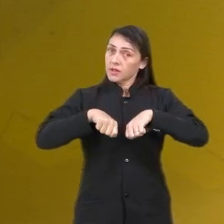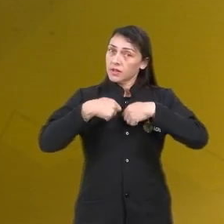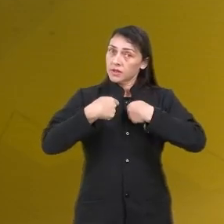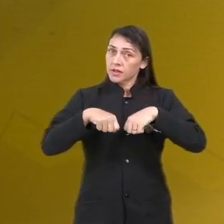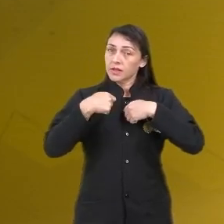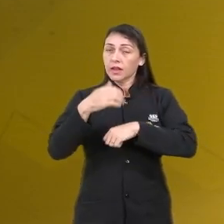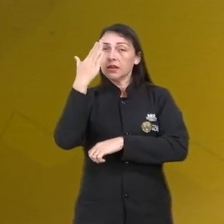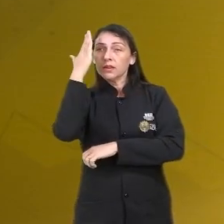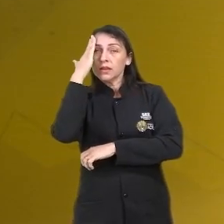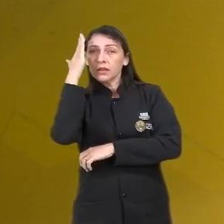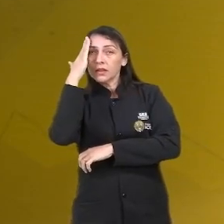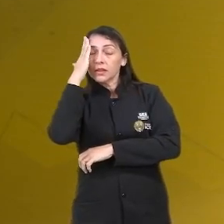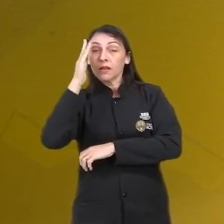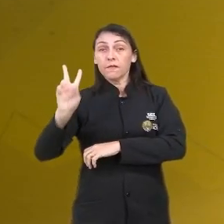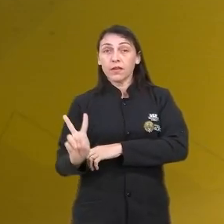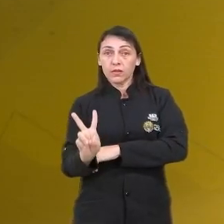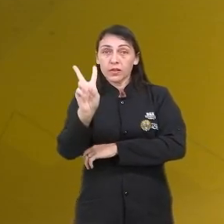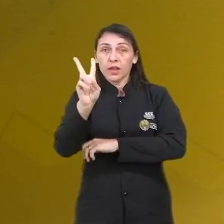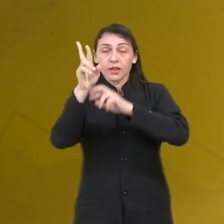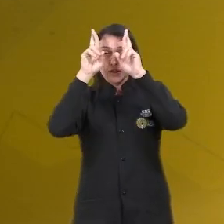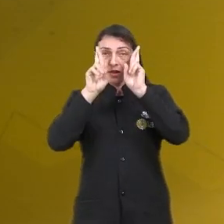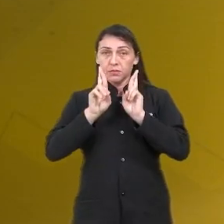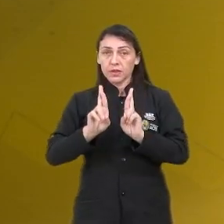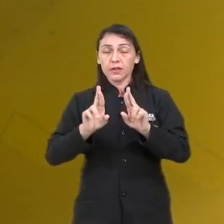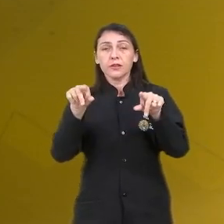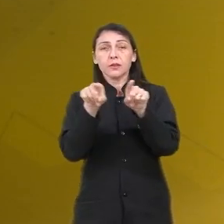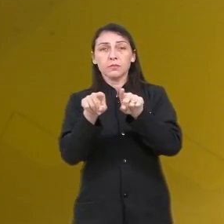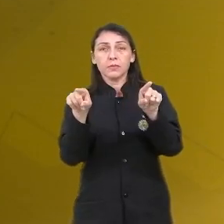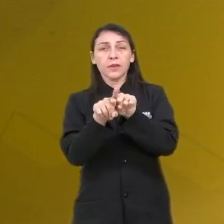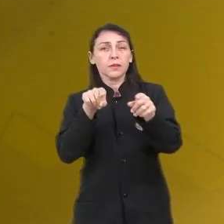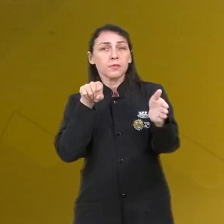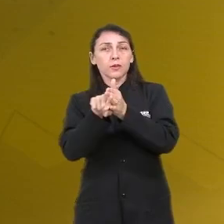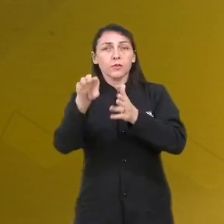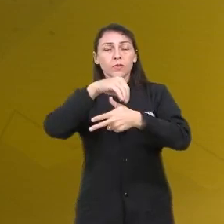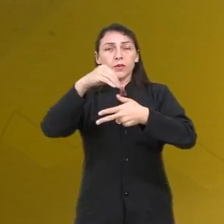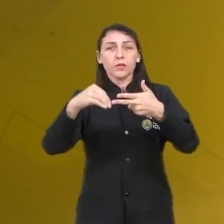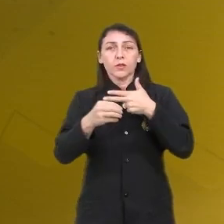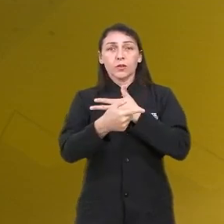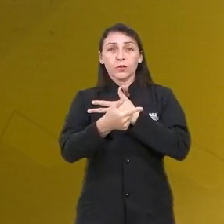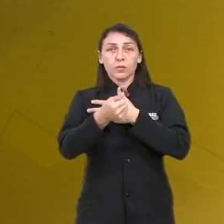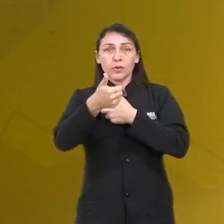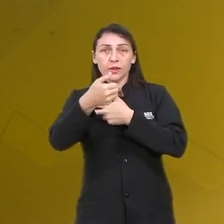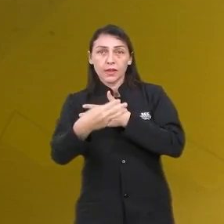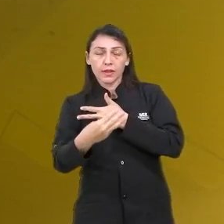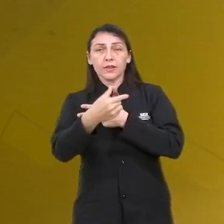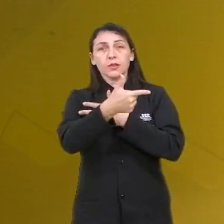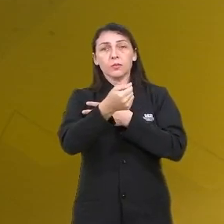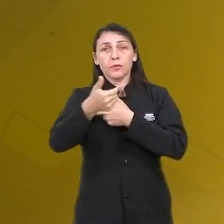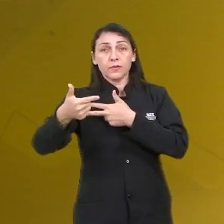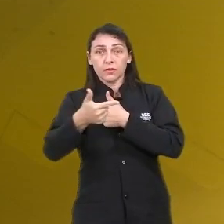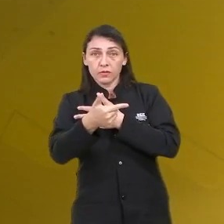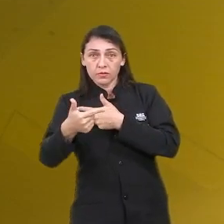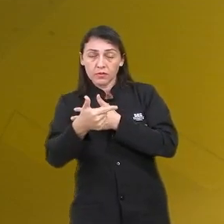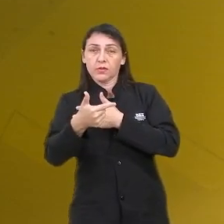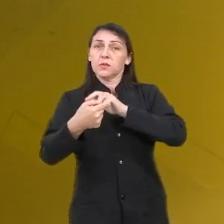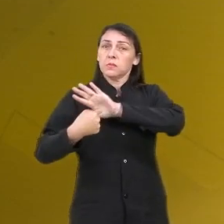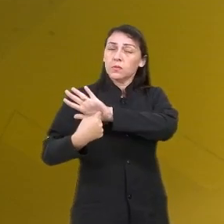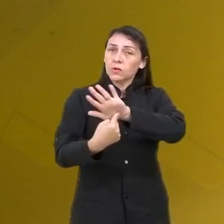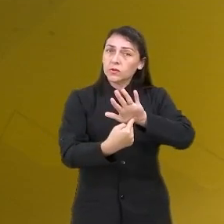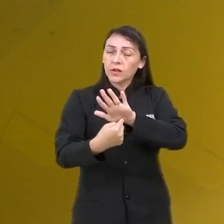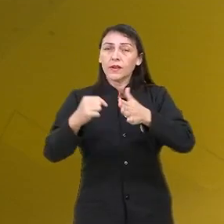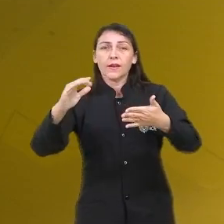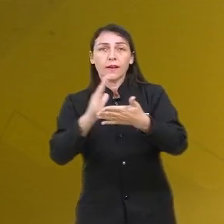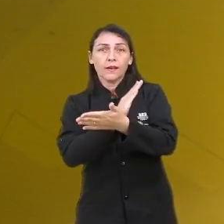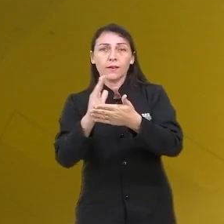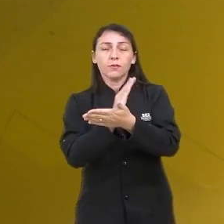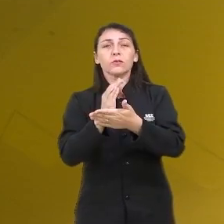ser compreendidas, valorizadas e respeitadas. E as questões do ENEM de 2013 e 2022 abordaram algum